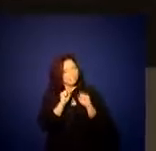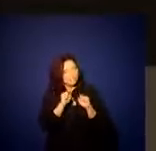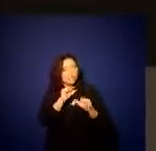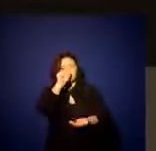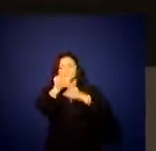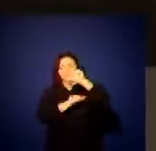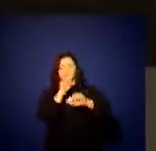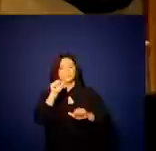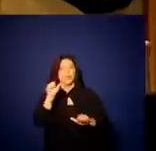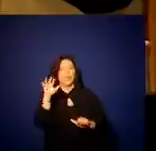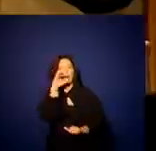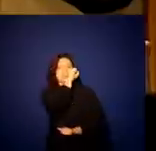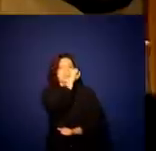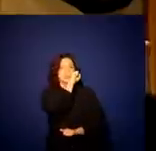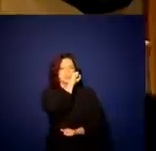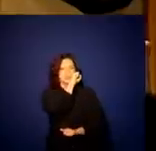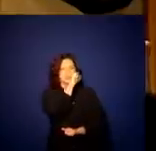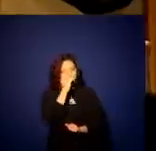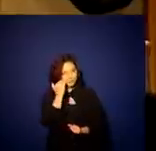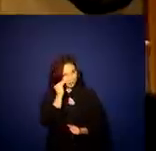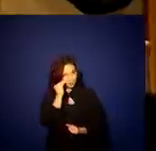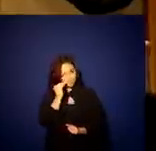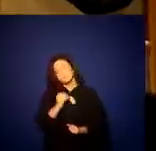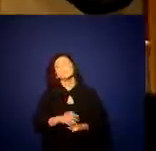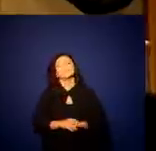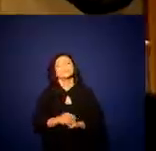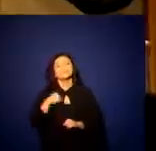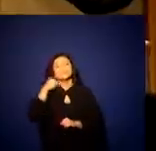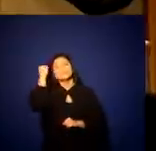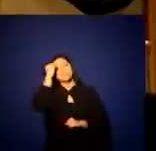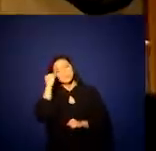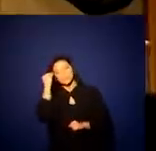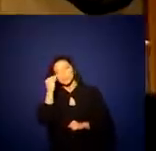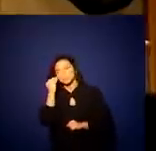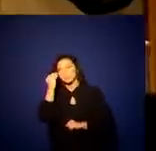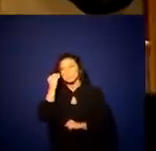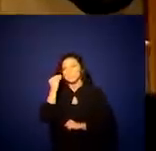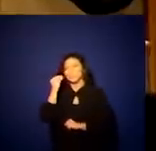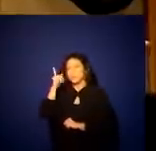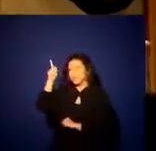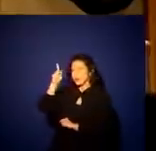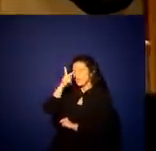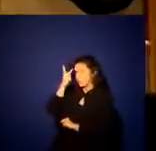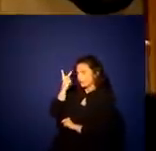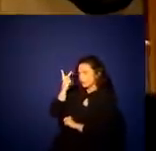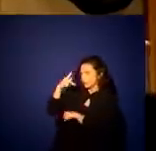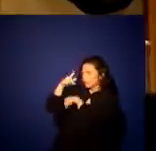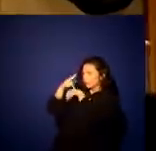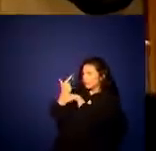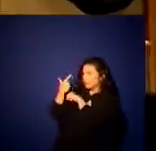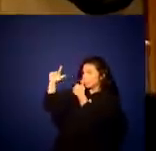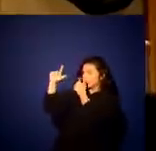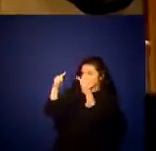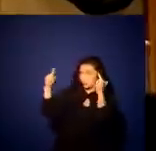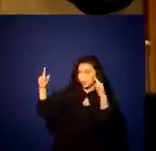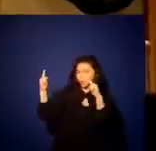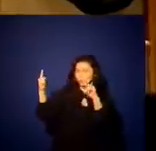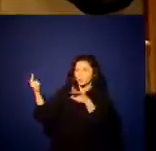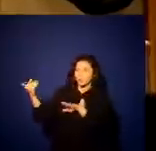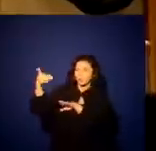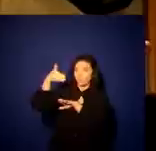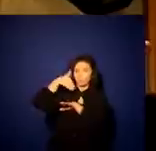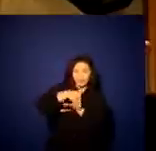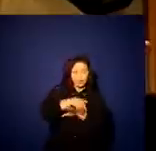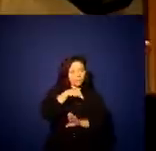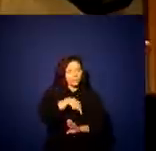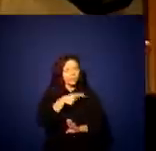dinheiro a experiência que eu tenho tido conversando com investidores estrangeiro é que ele Eles olham para o fato